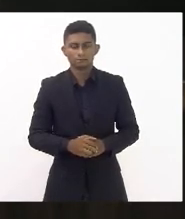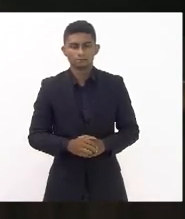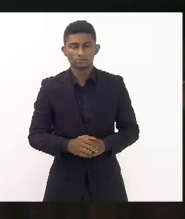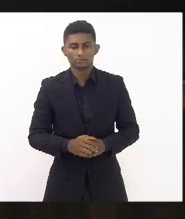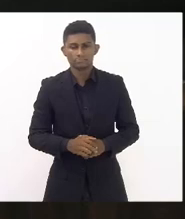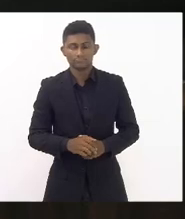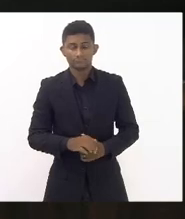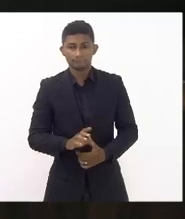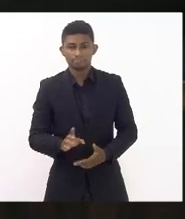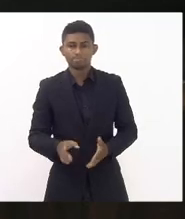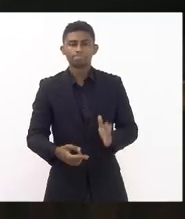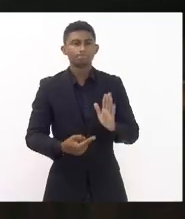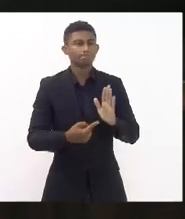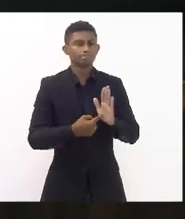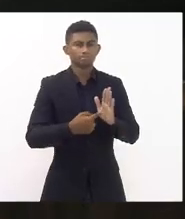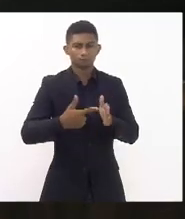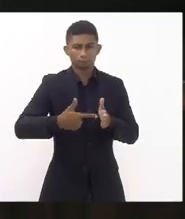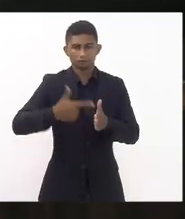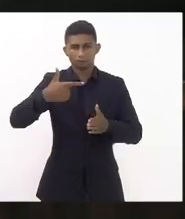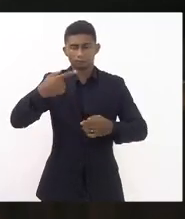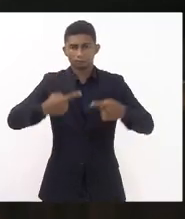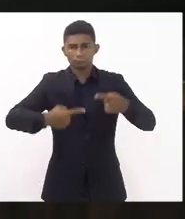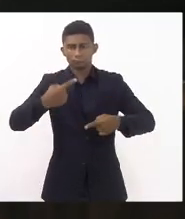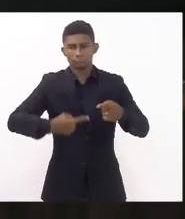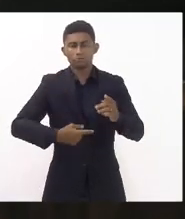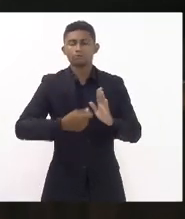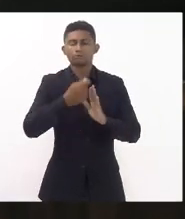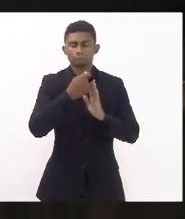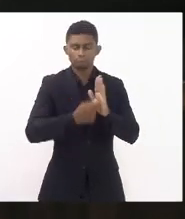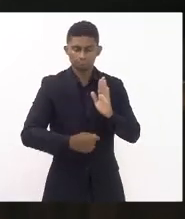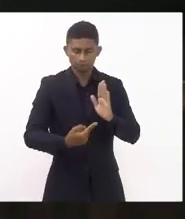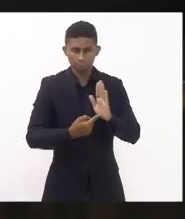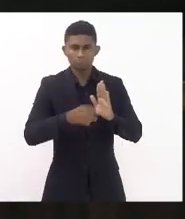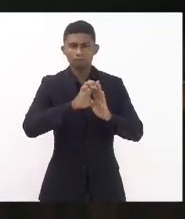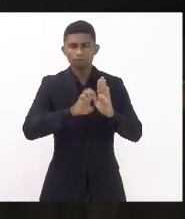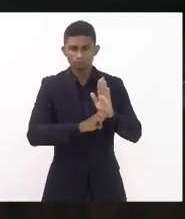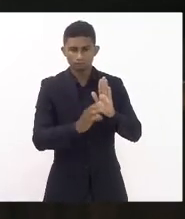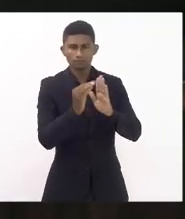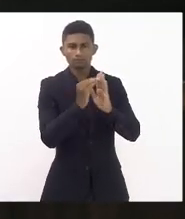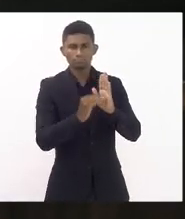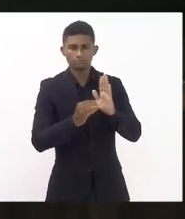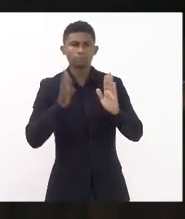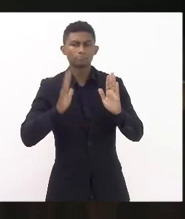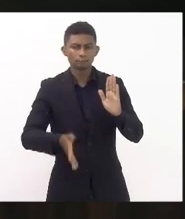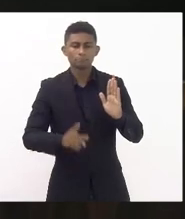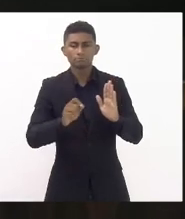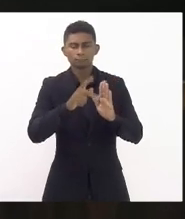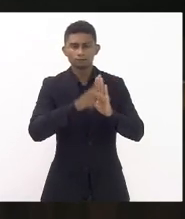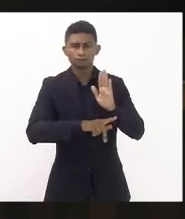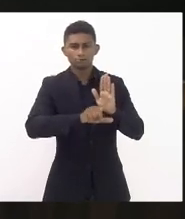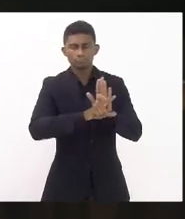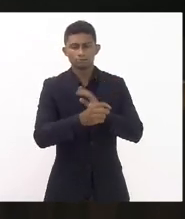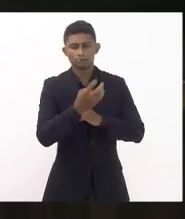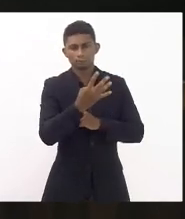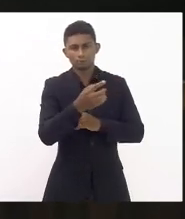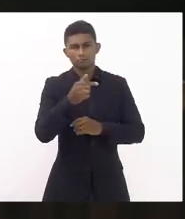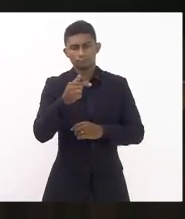Em tramitação ordinária, em segunda discussão, redação do vencido, assim emendada. Projeto de lei número